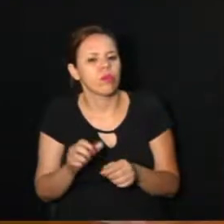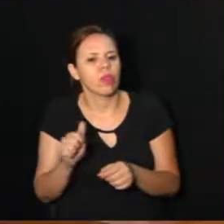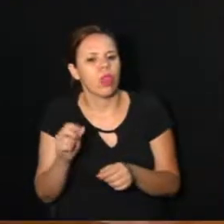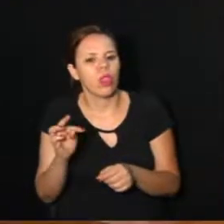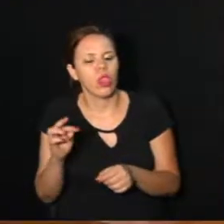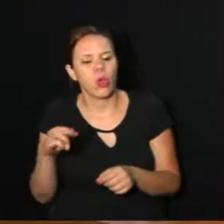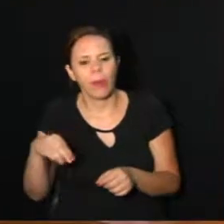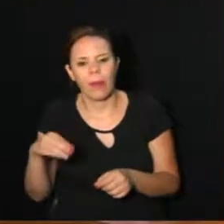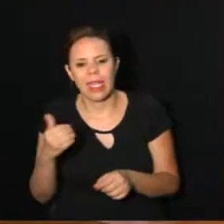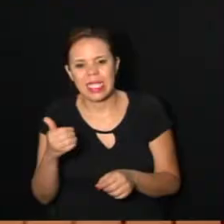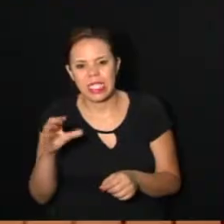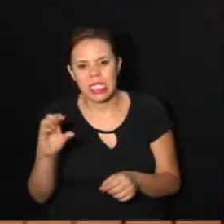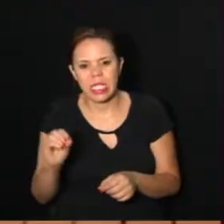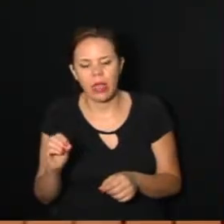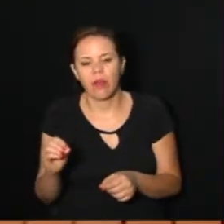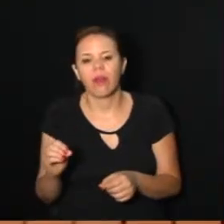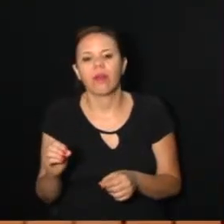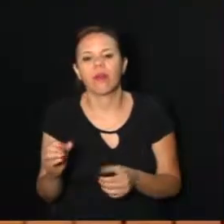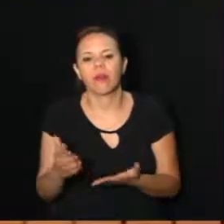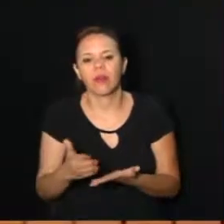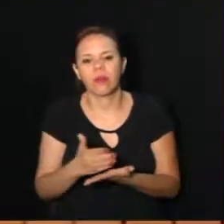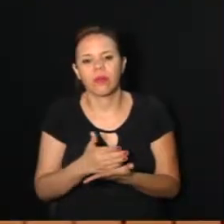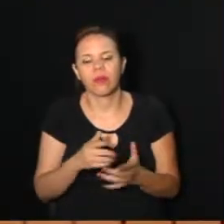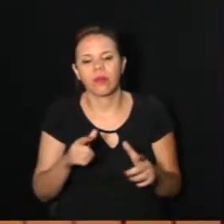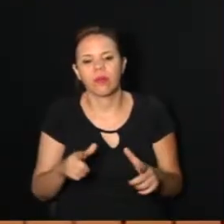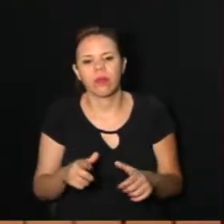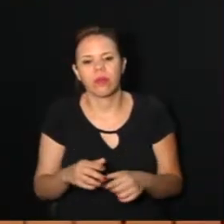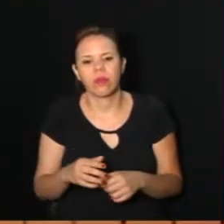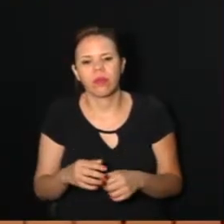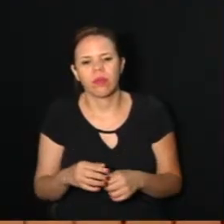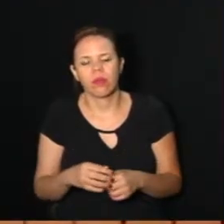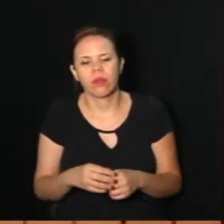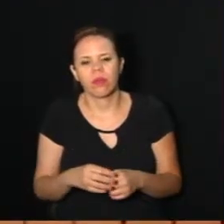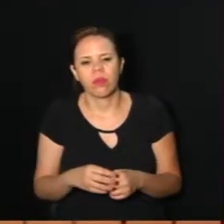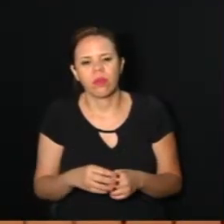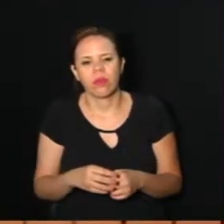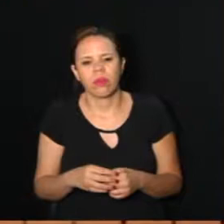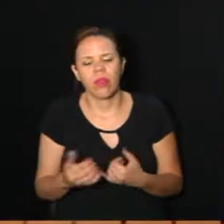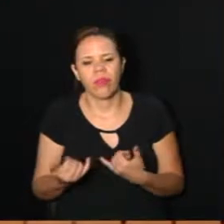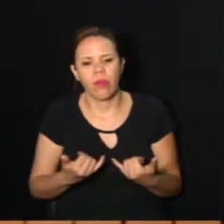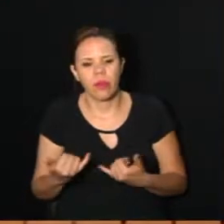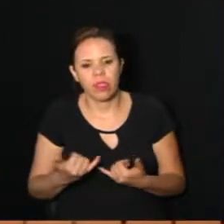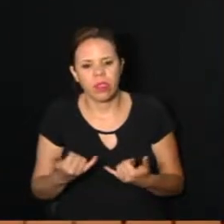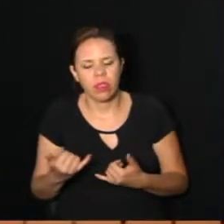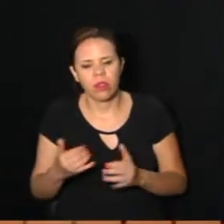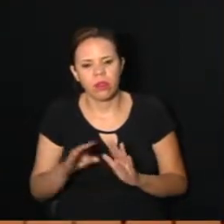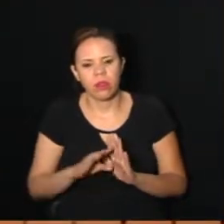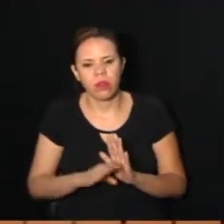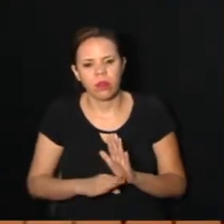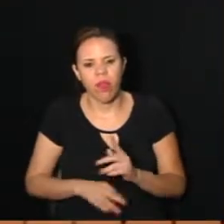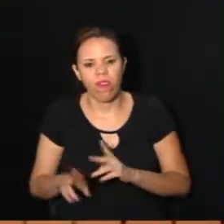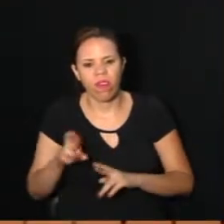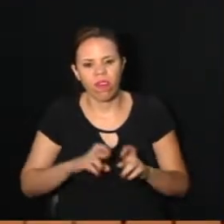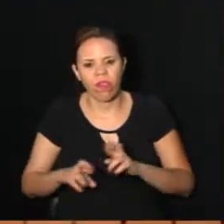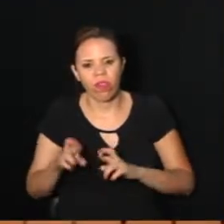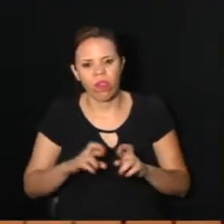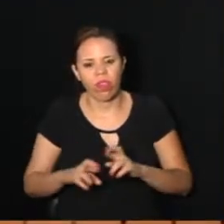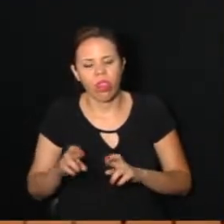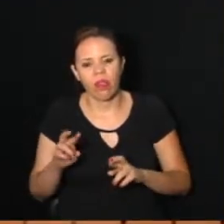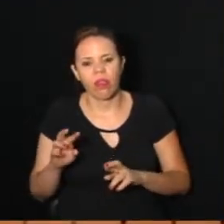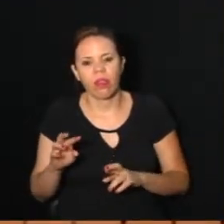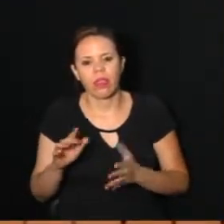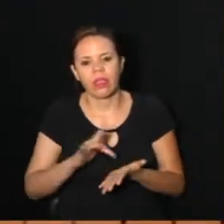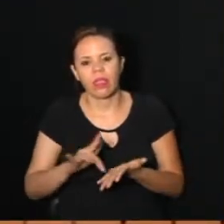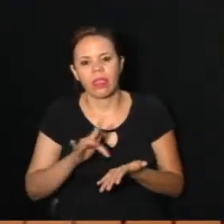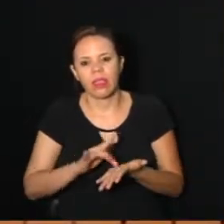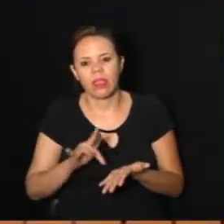de procedimento para parcelamento do solo online. Está fazendo, terminando. Informatização dos procedimentos fiscalizatórios através do tablet.